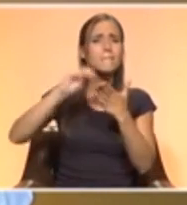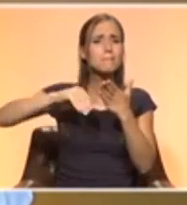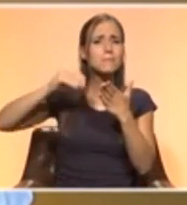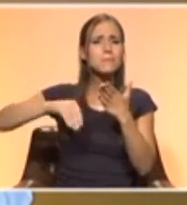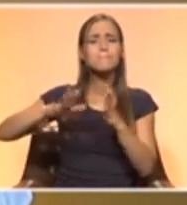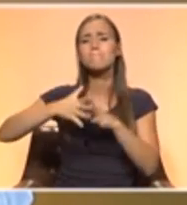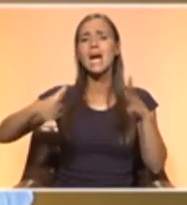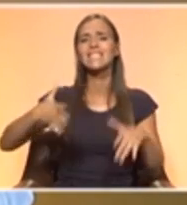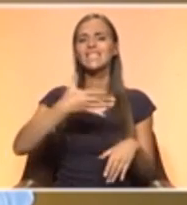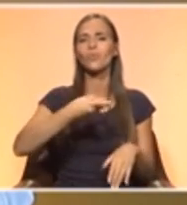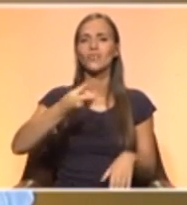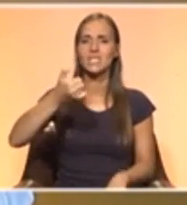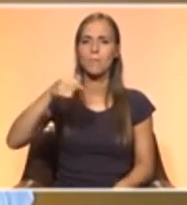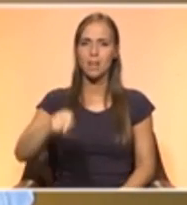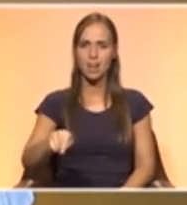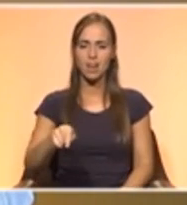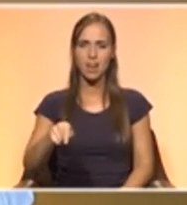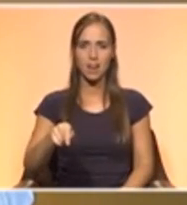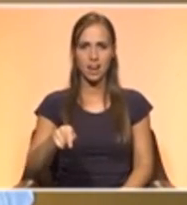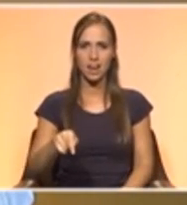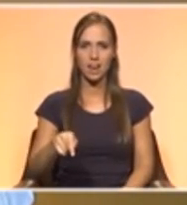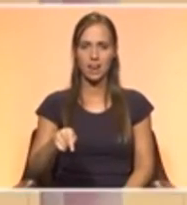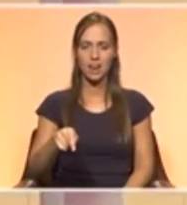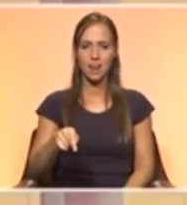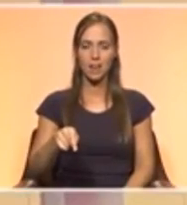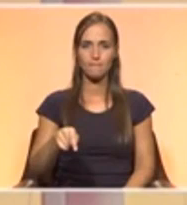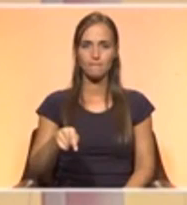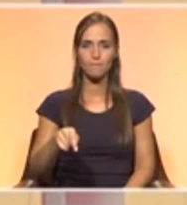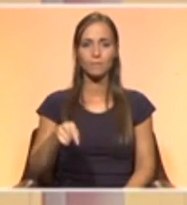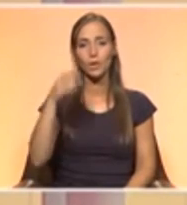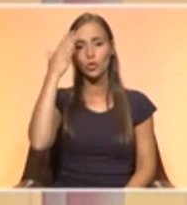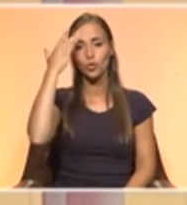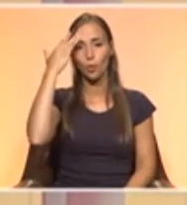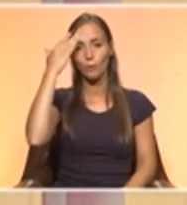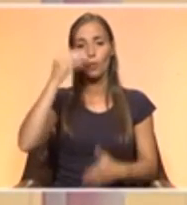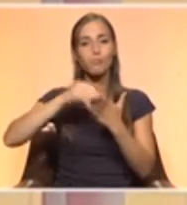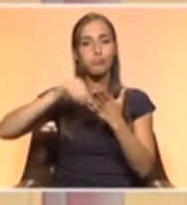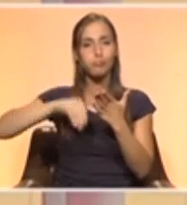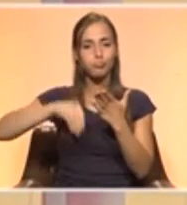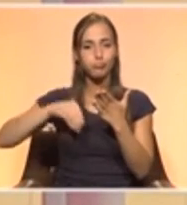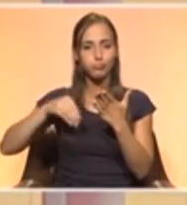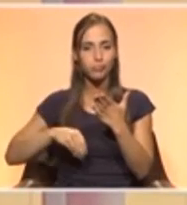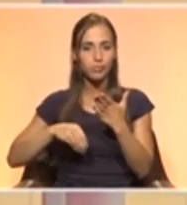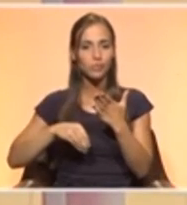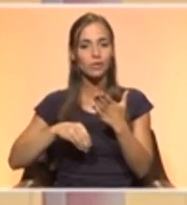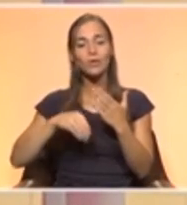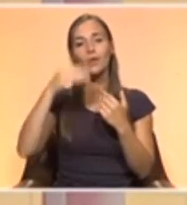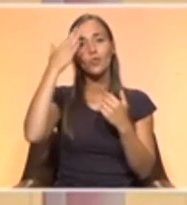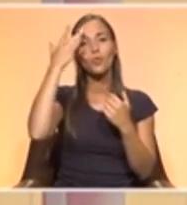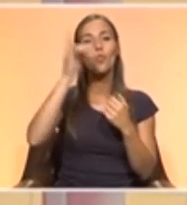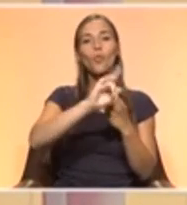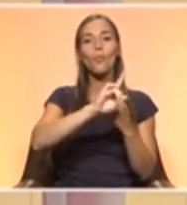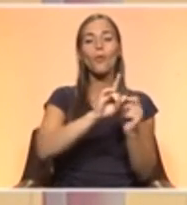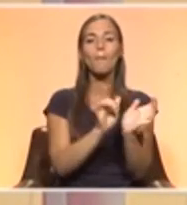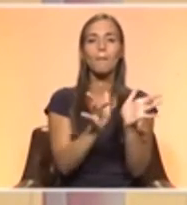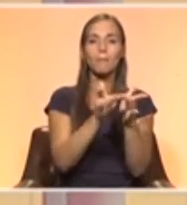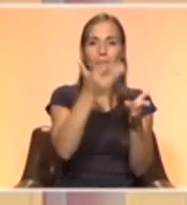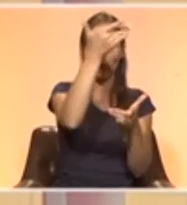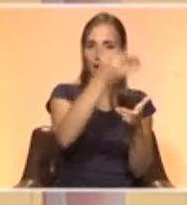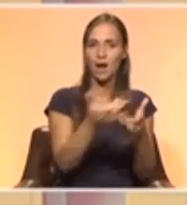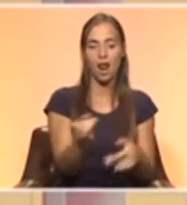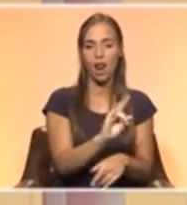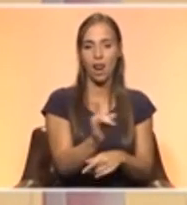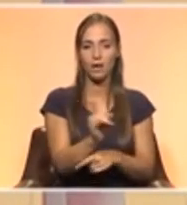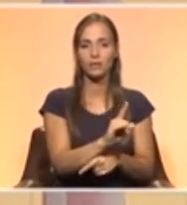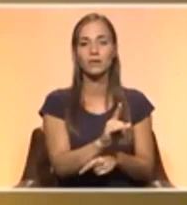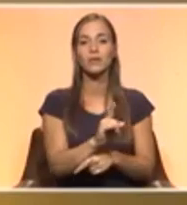195.000 pá mas não está a falar está a falar do do do número de subscritores não do do page rank da da página não é da não no